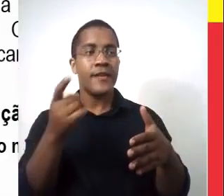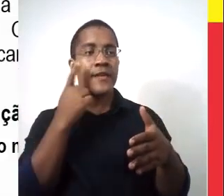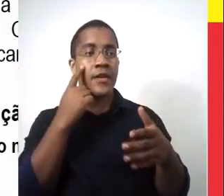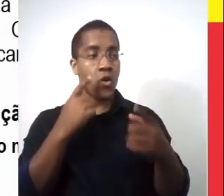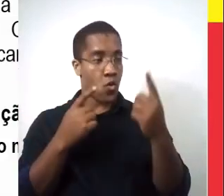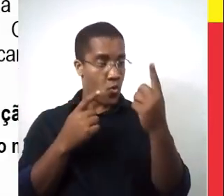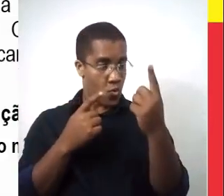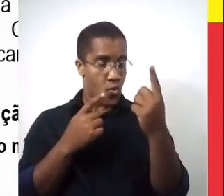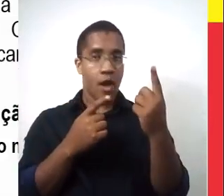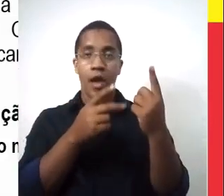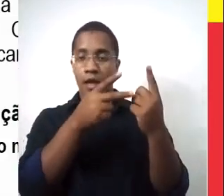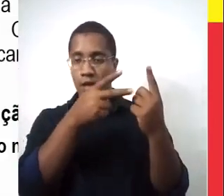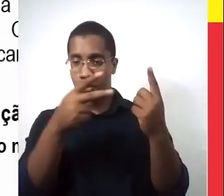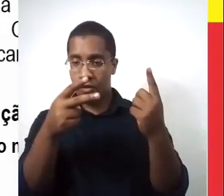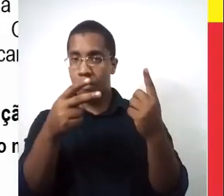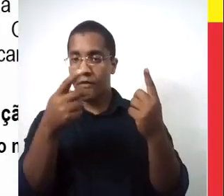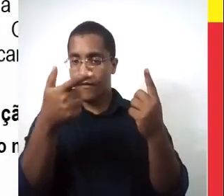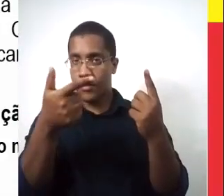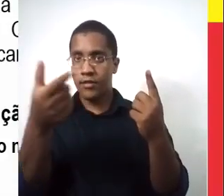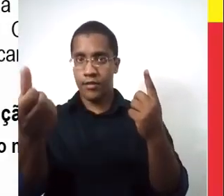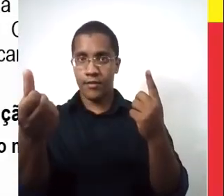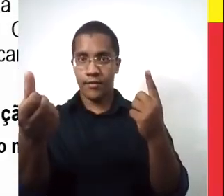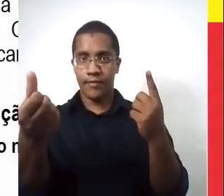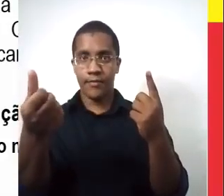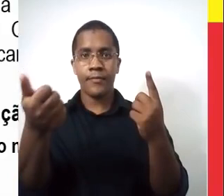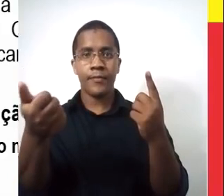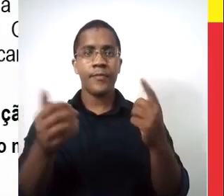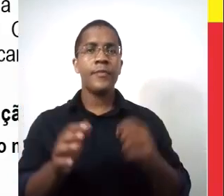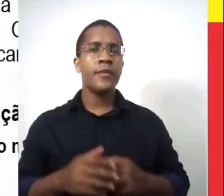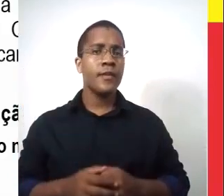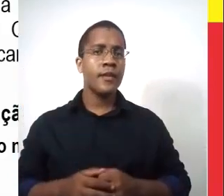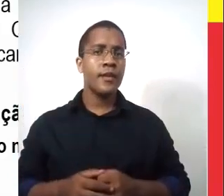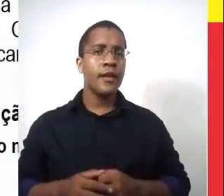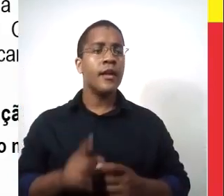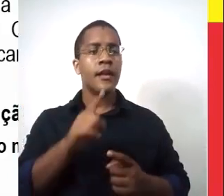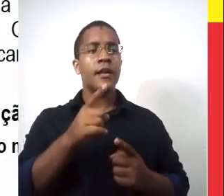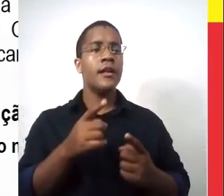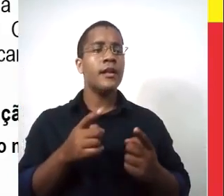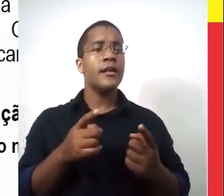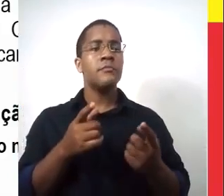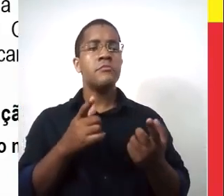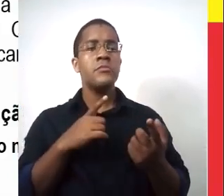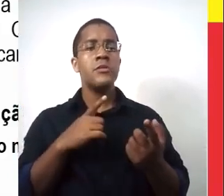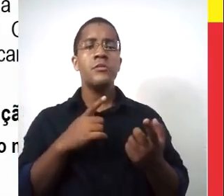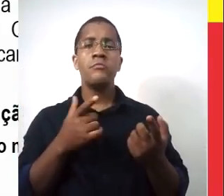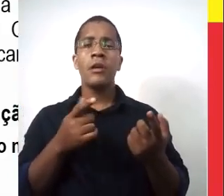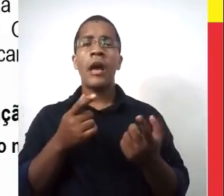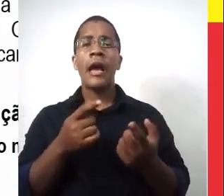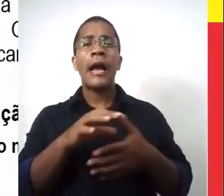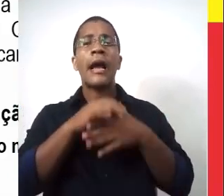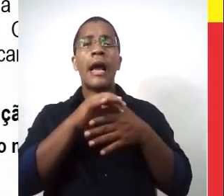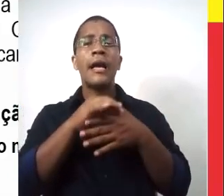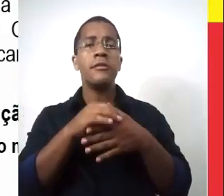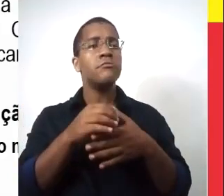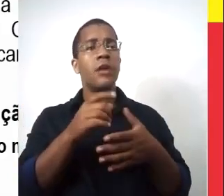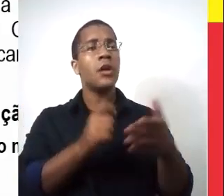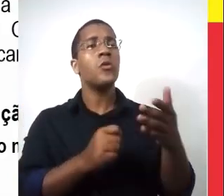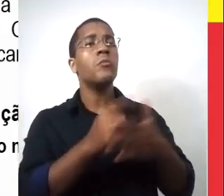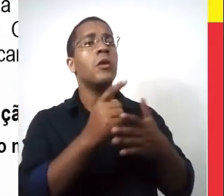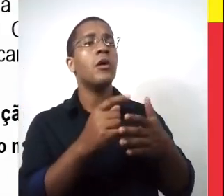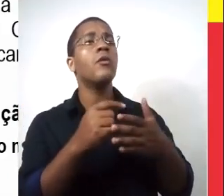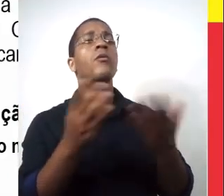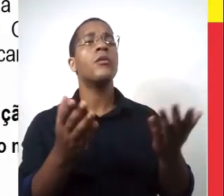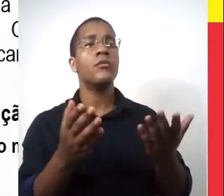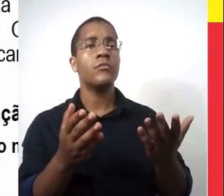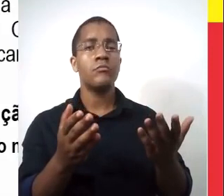quilo, vai pagar 26. Então, ó, a quantidade de carne será uma incógnita, a gente atribui X. E o preço